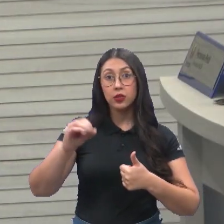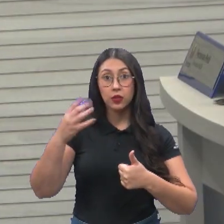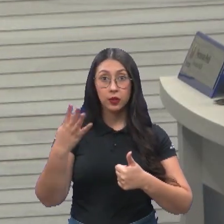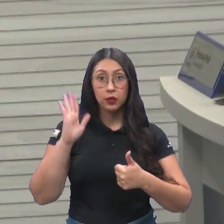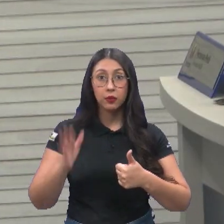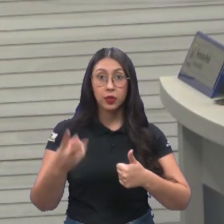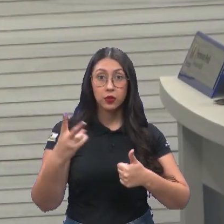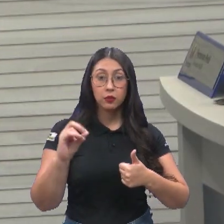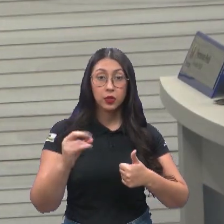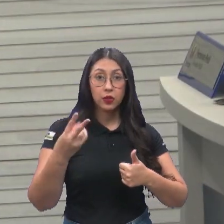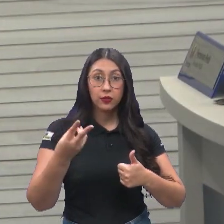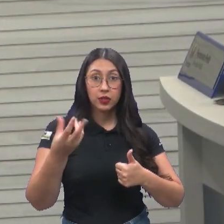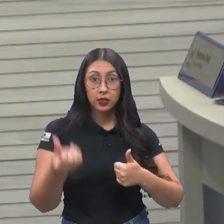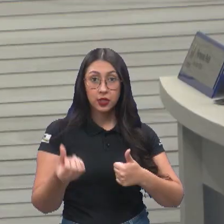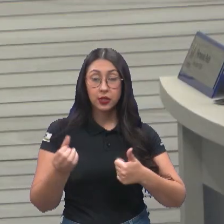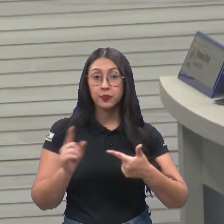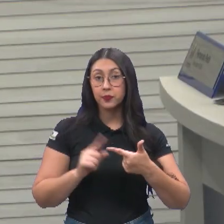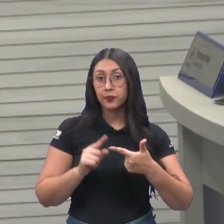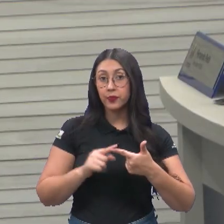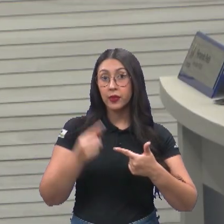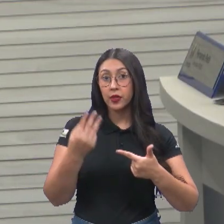3504/2026, do processo número